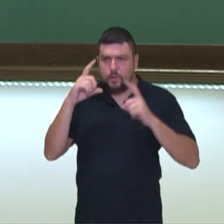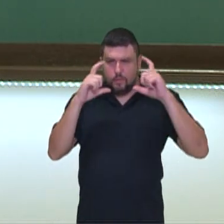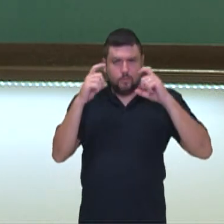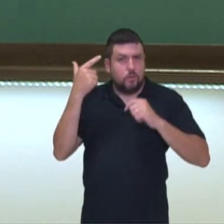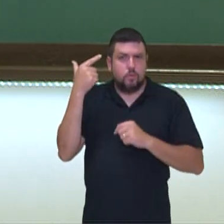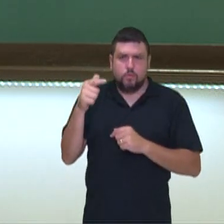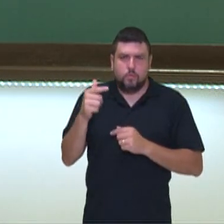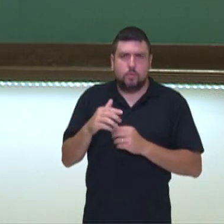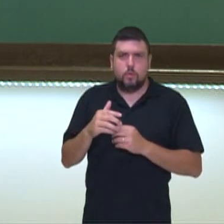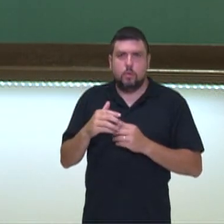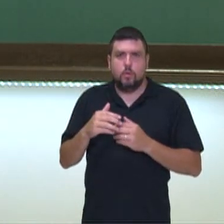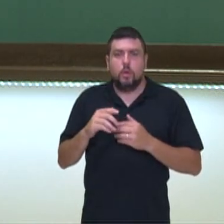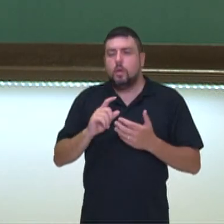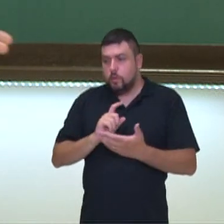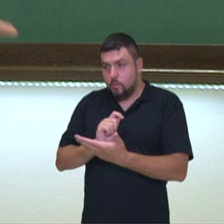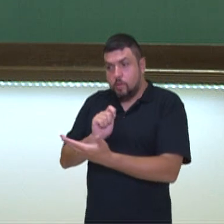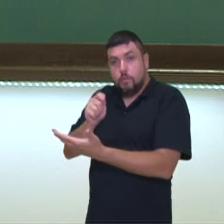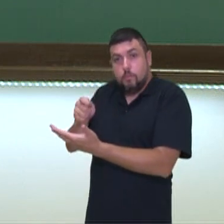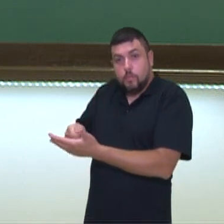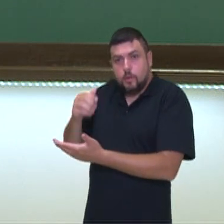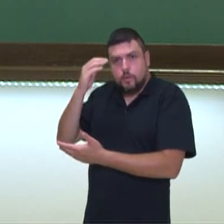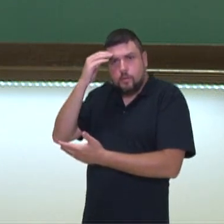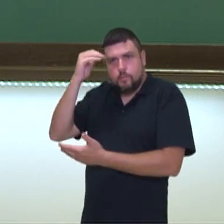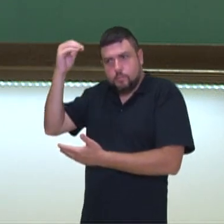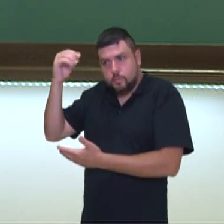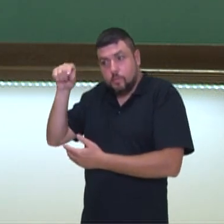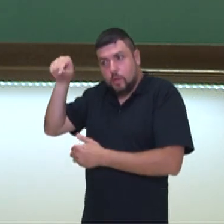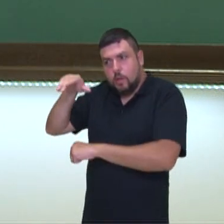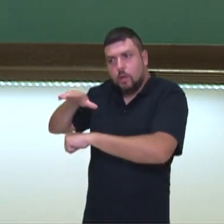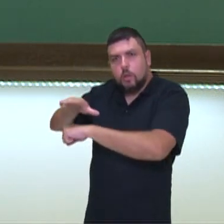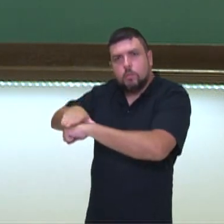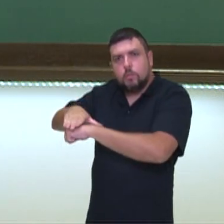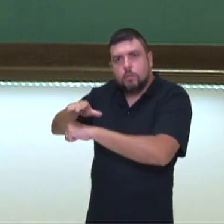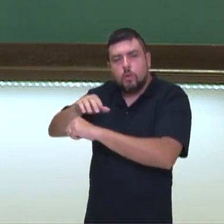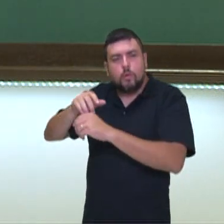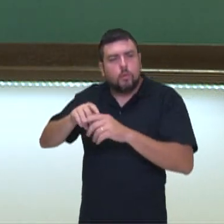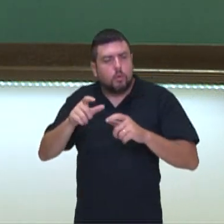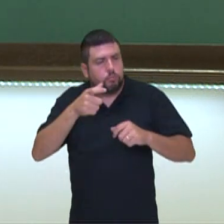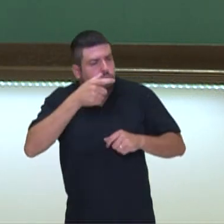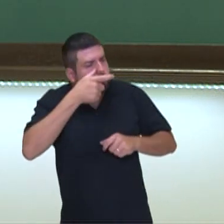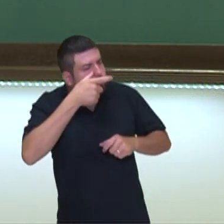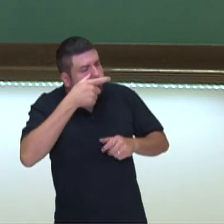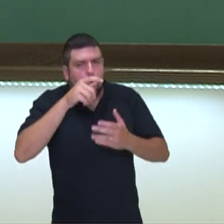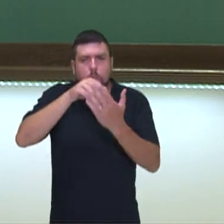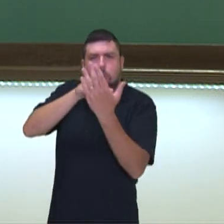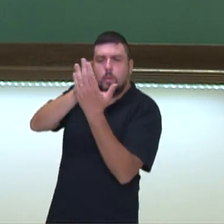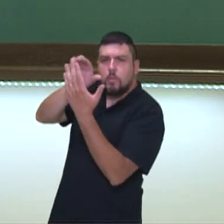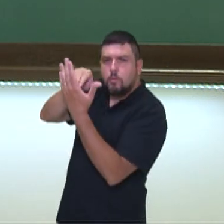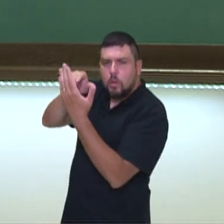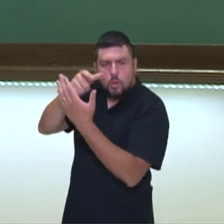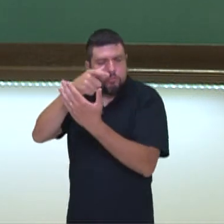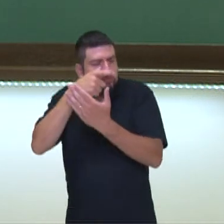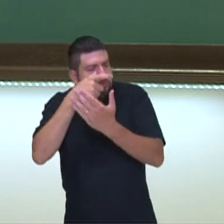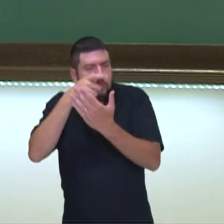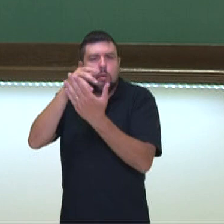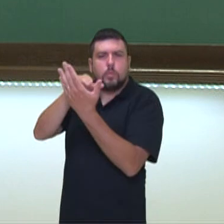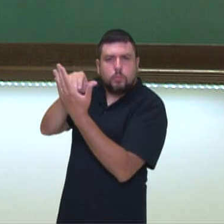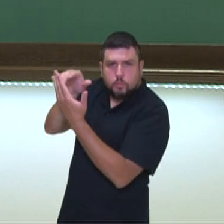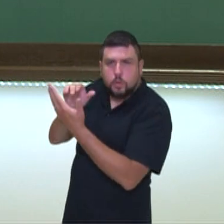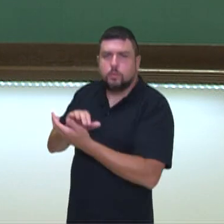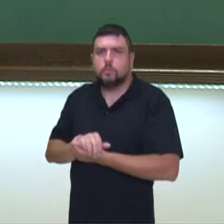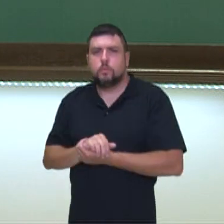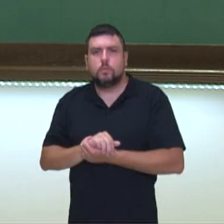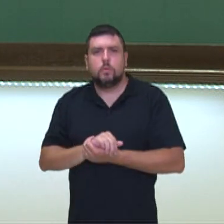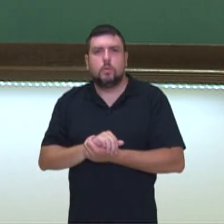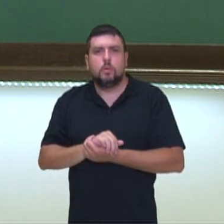época. Então ela contratava um artista para que ele pintasse o seu próprio retrato. Isso era muito custoso, nem todo mundo tinha